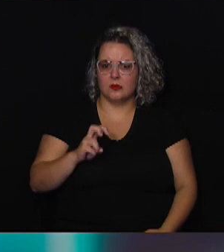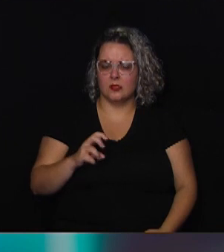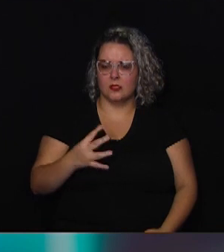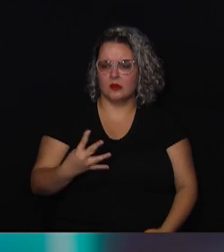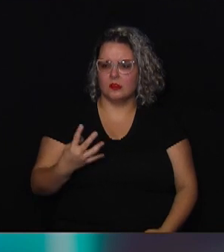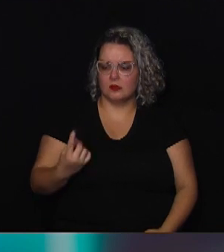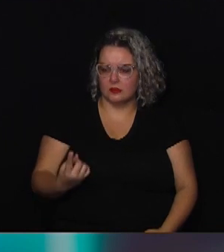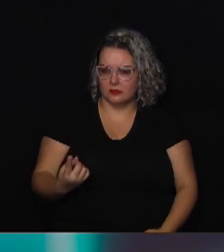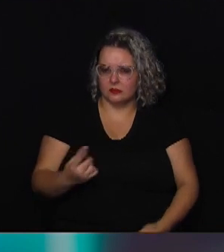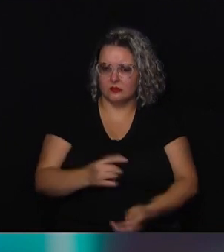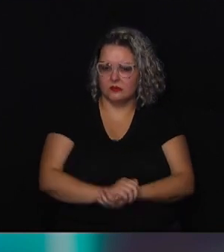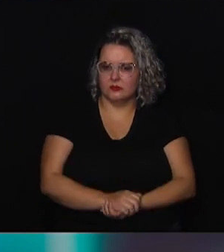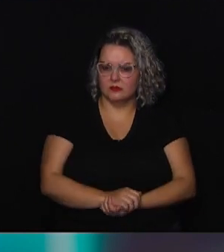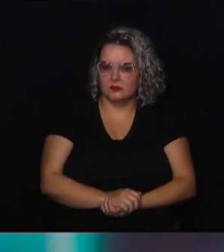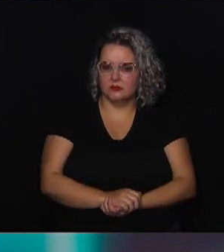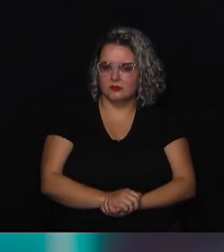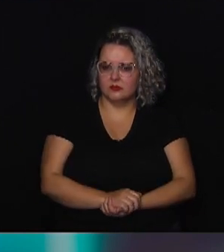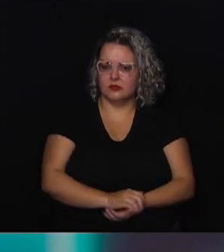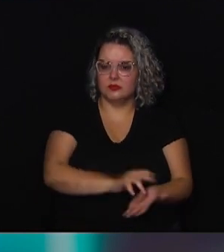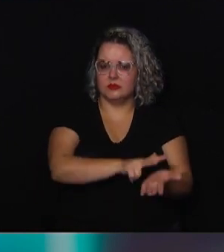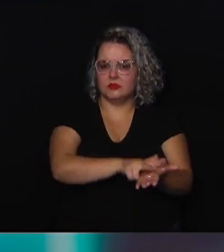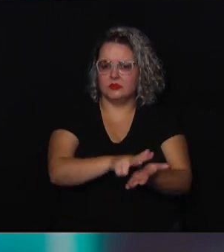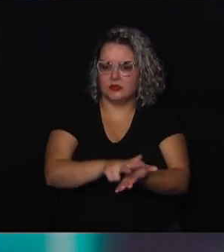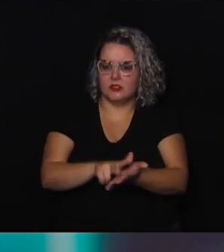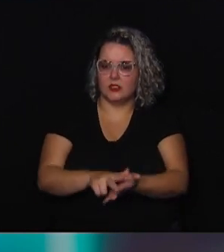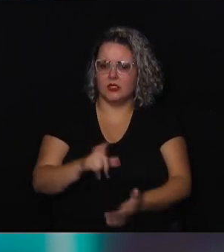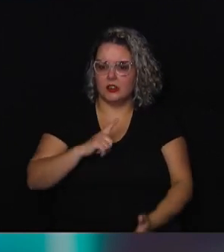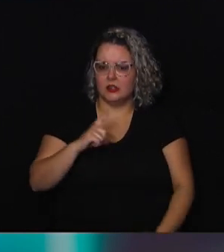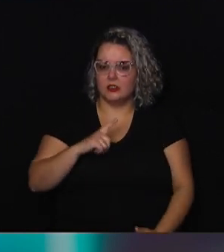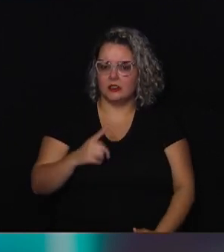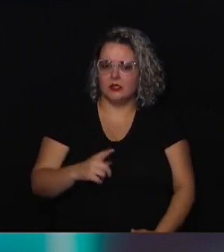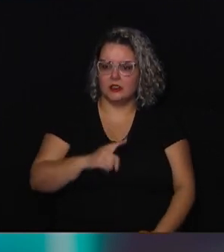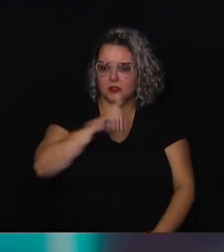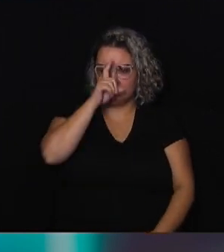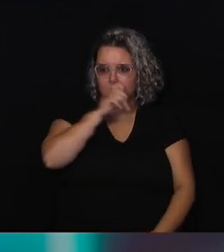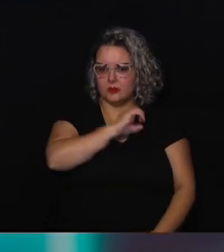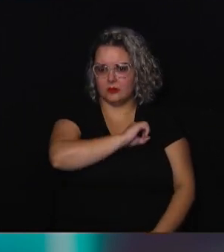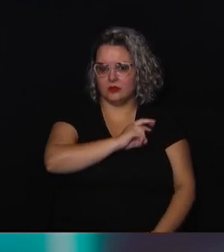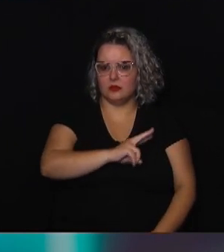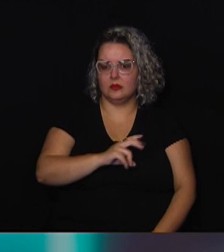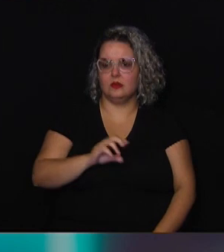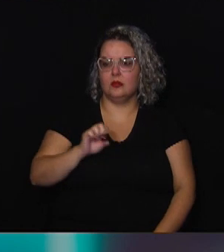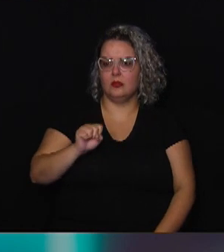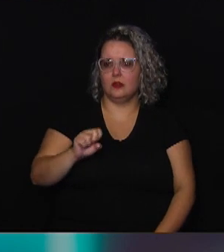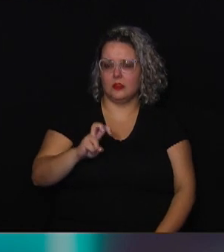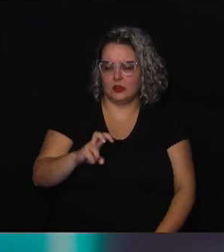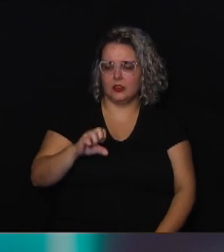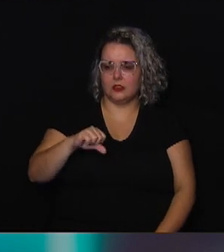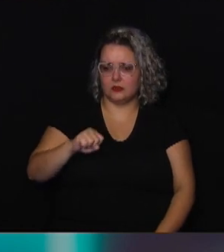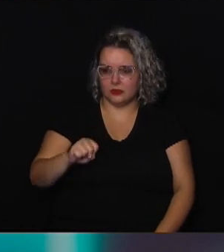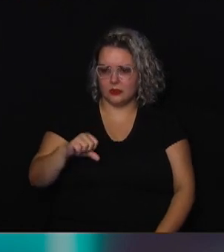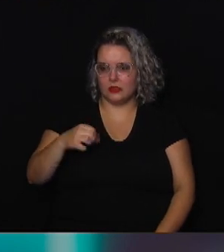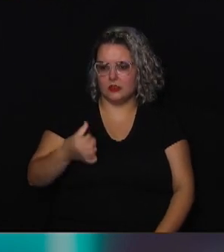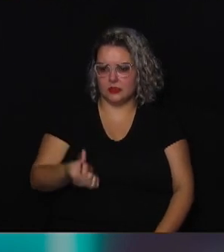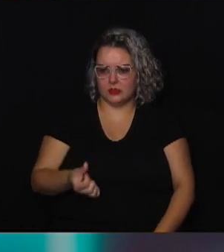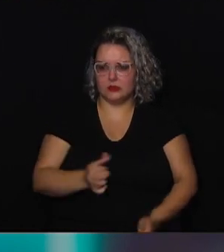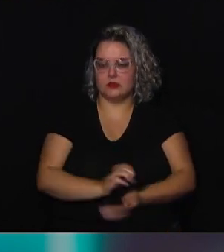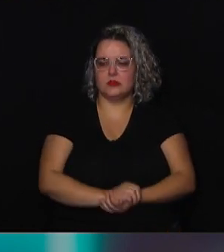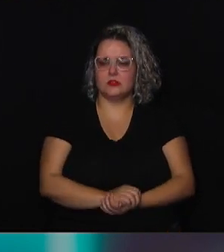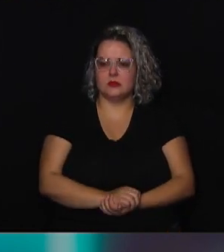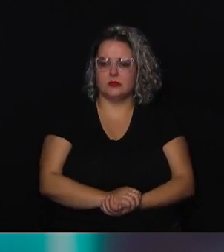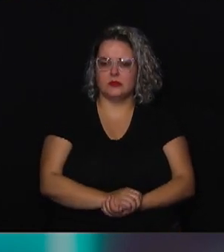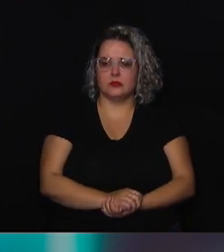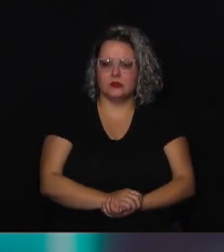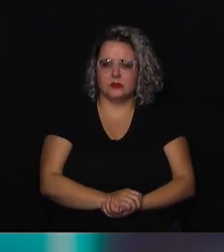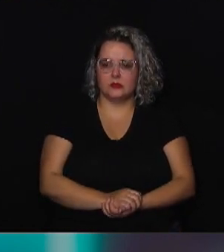364.541, e das internações que a gente realiza no Hospital Ouro Verde, 586. Em relação